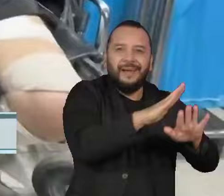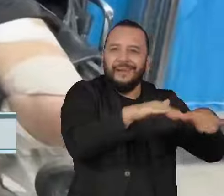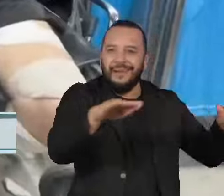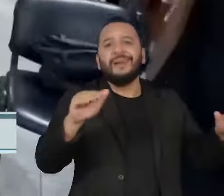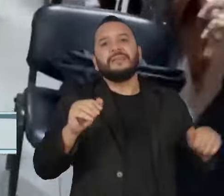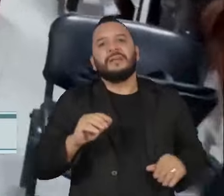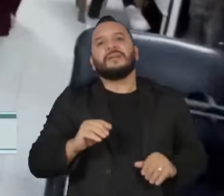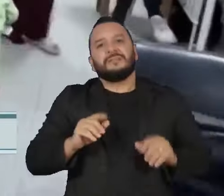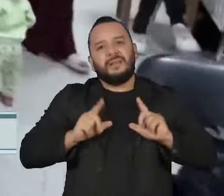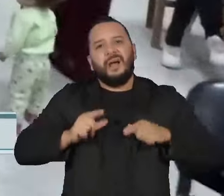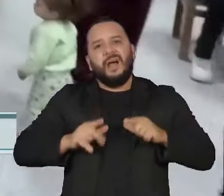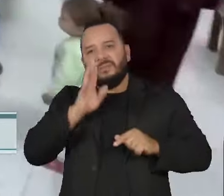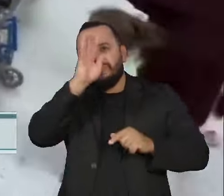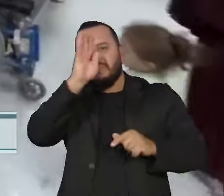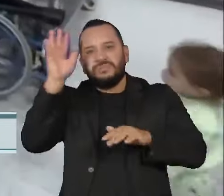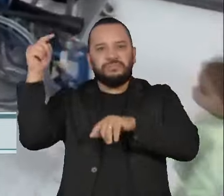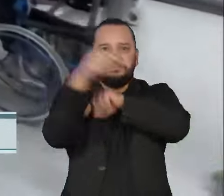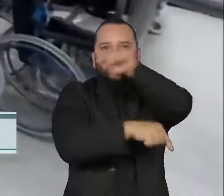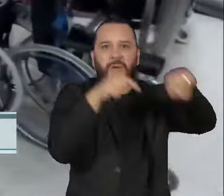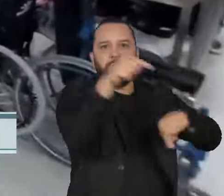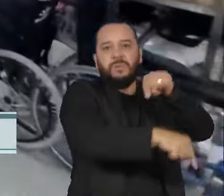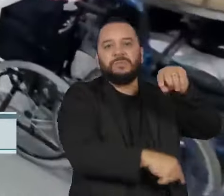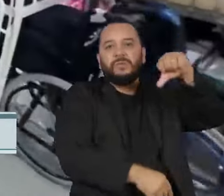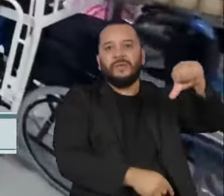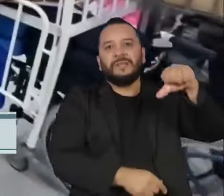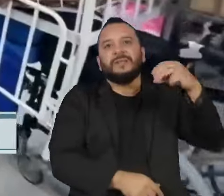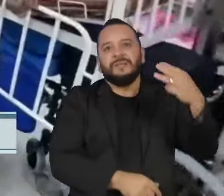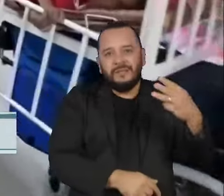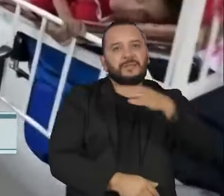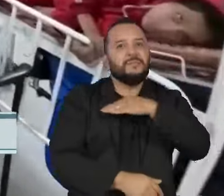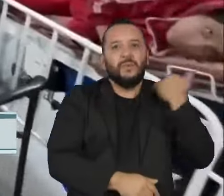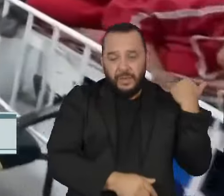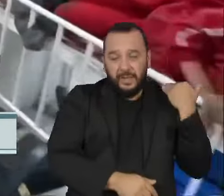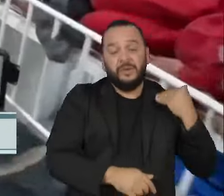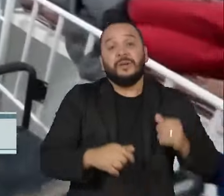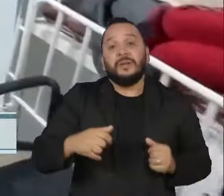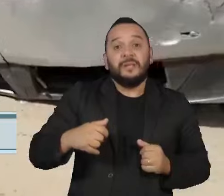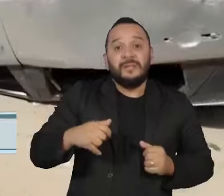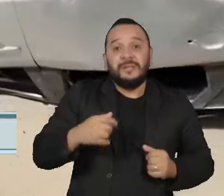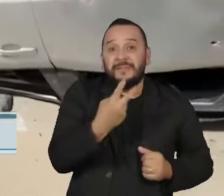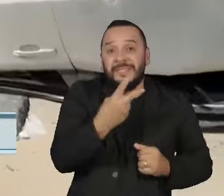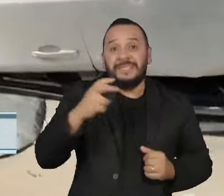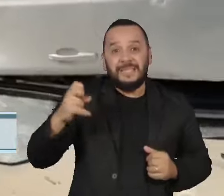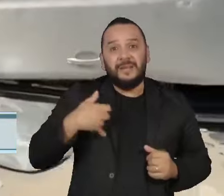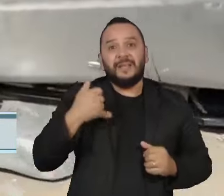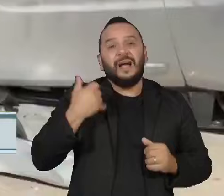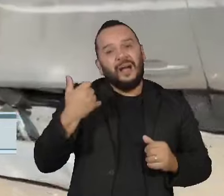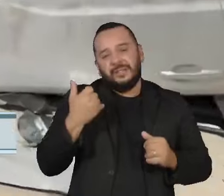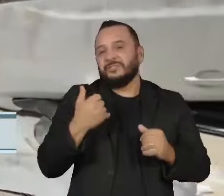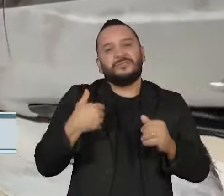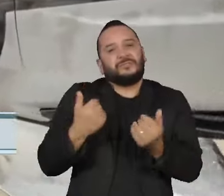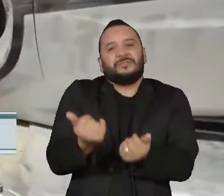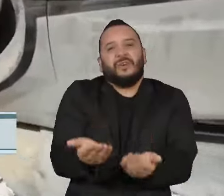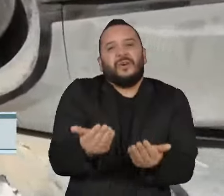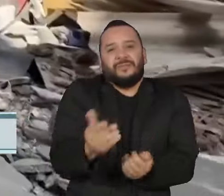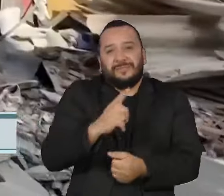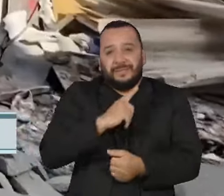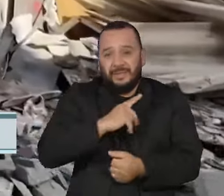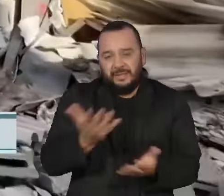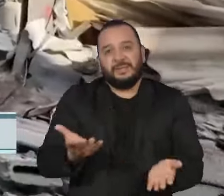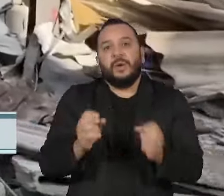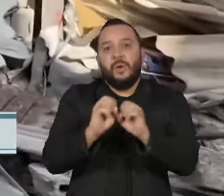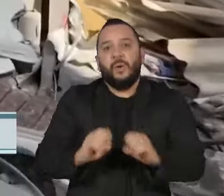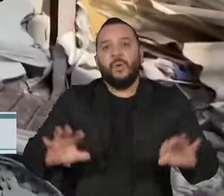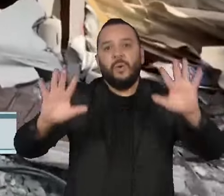crianças 93 pessoas morreram no ataque 25 eram menores de idade segundo as nações unidas foi o ataque